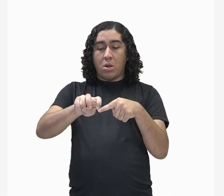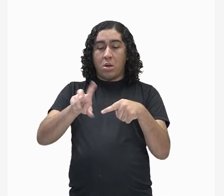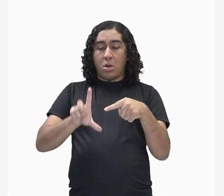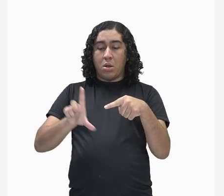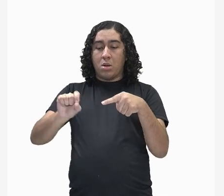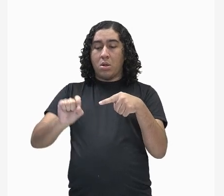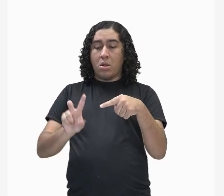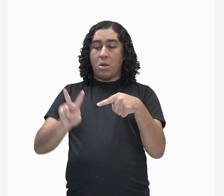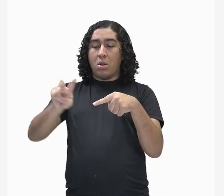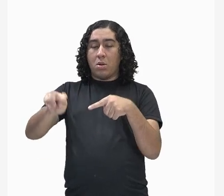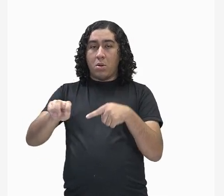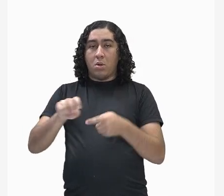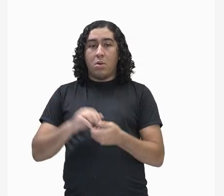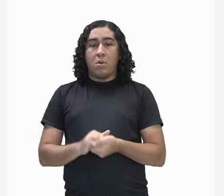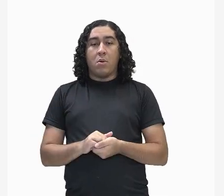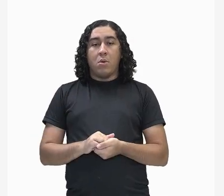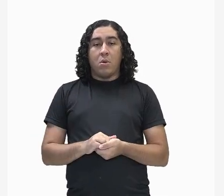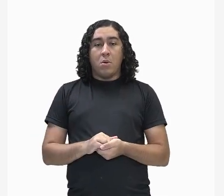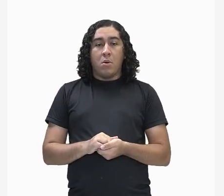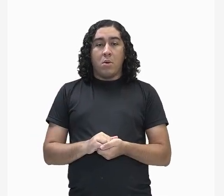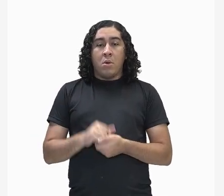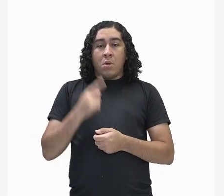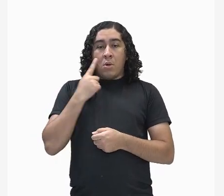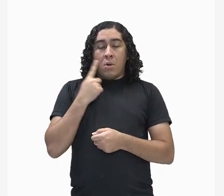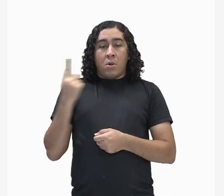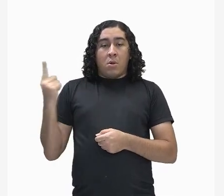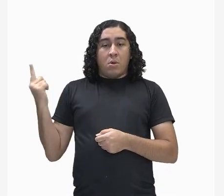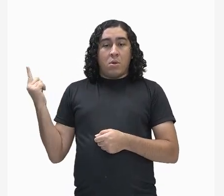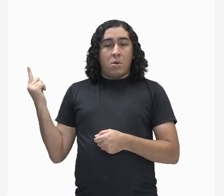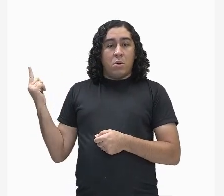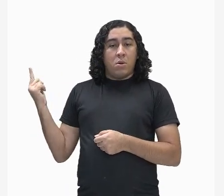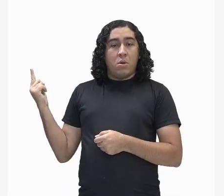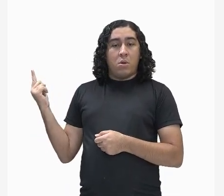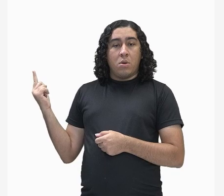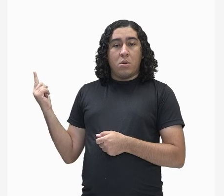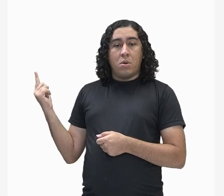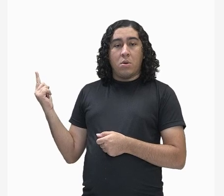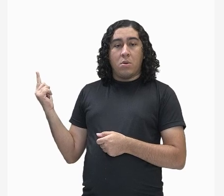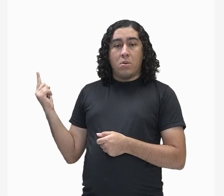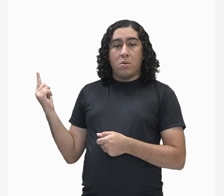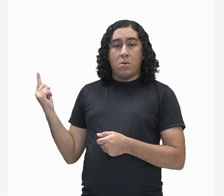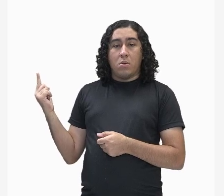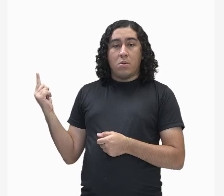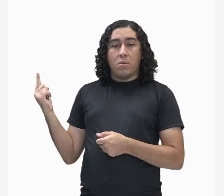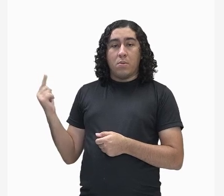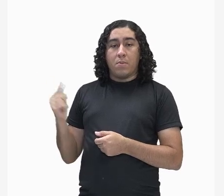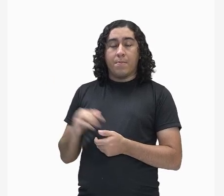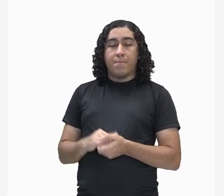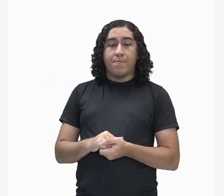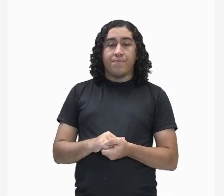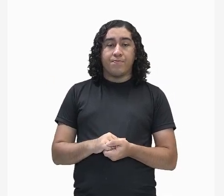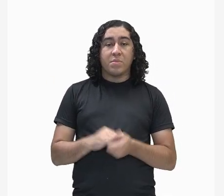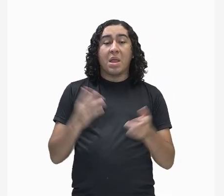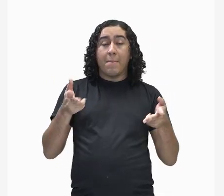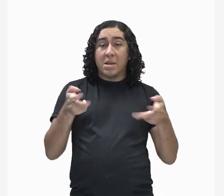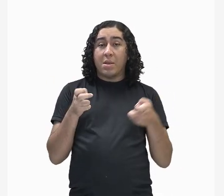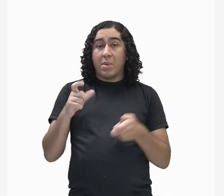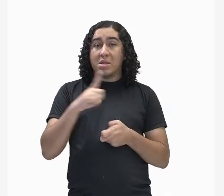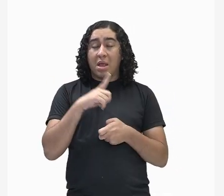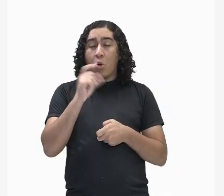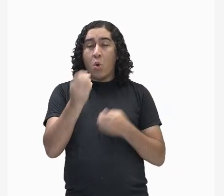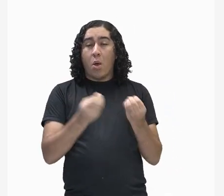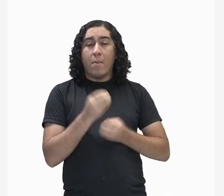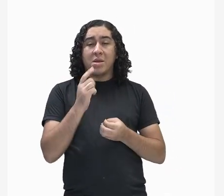observa aqui nesse animal? Olha só, essas estruturas, ó, que a gente consegue observar a divisão e a separação